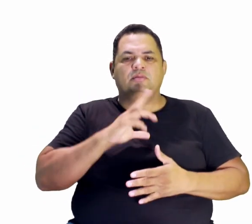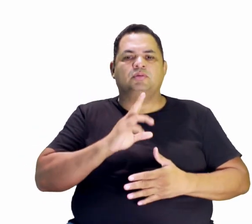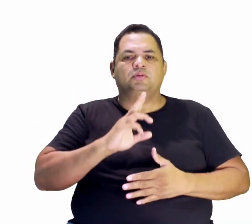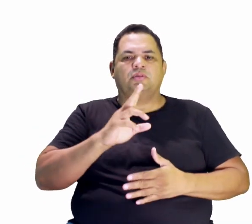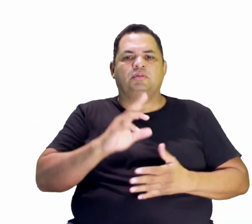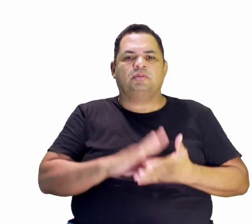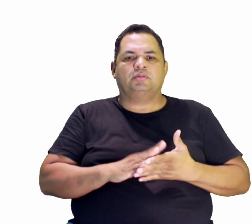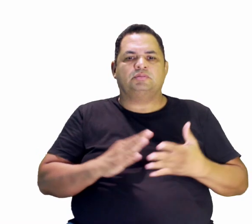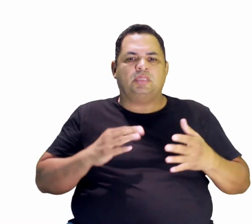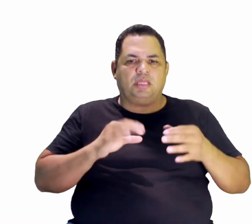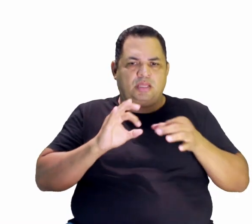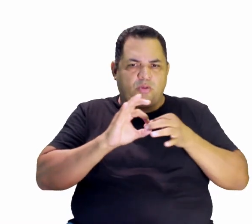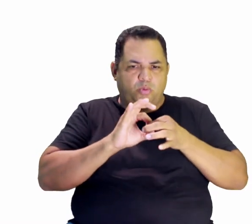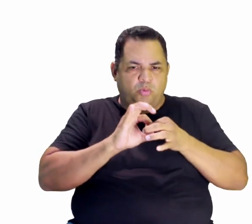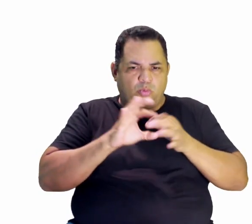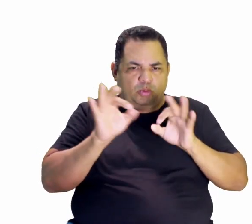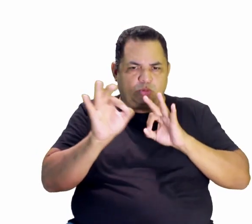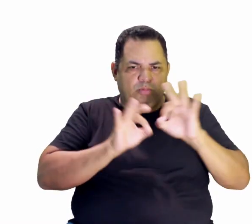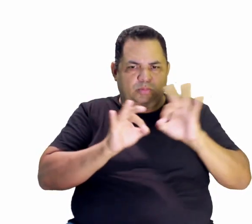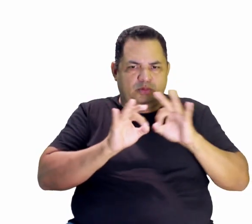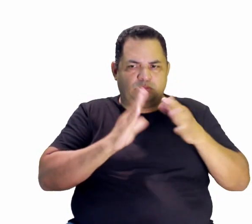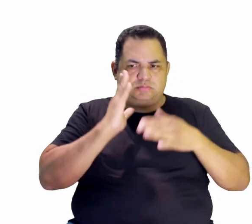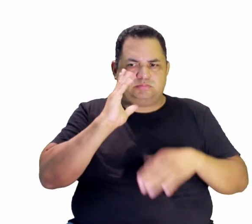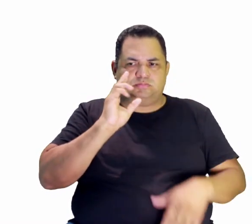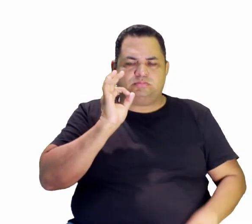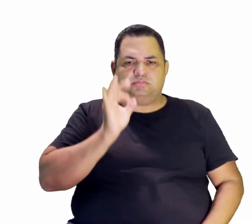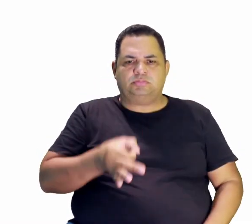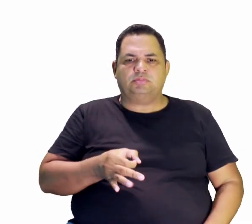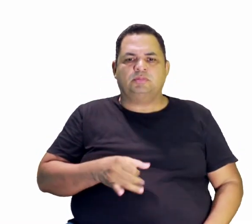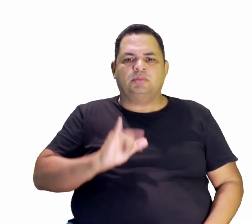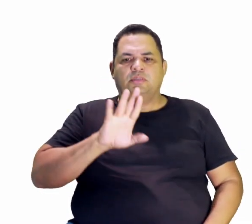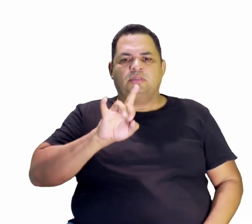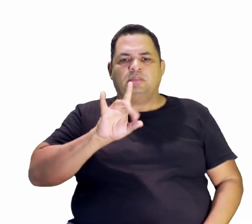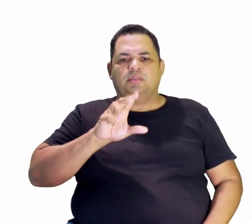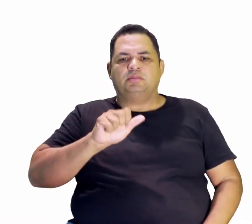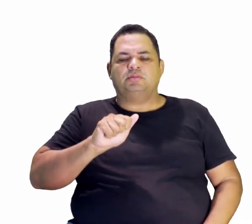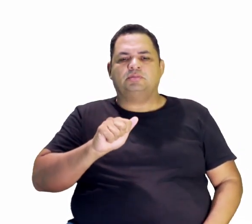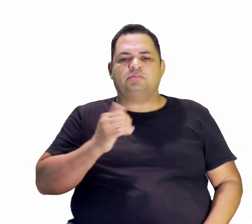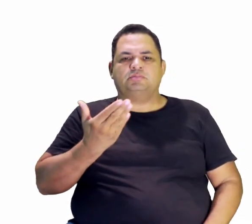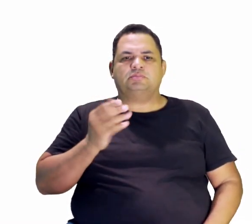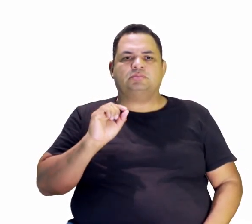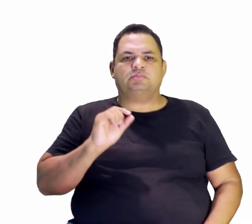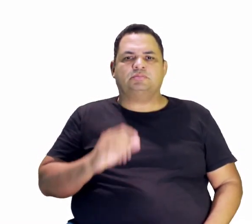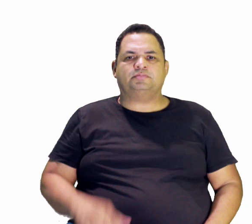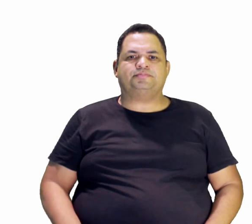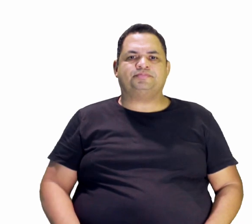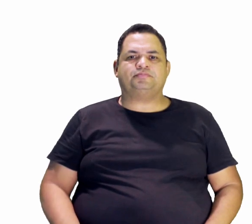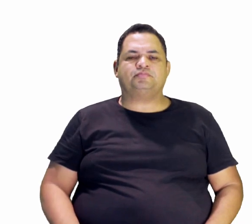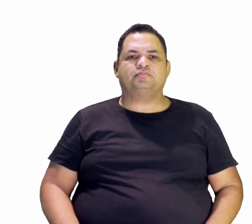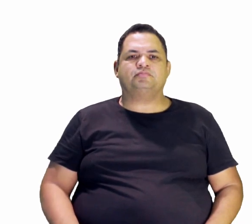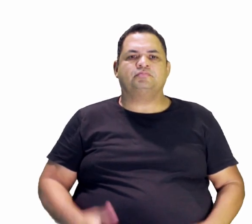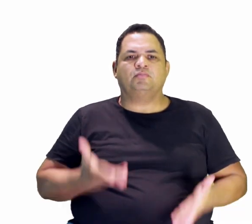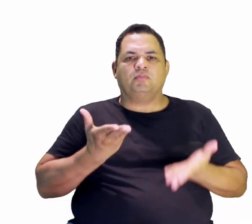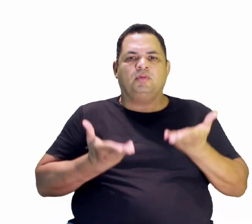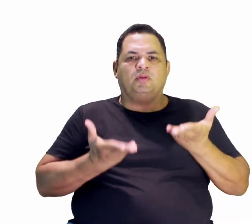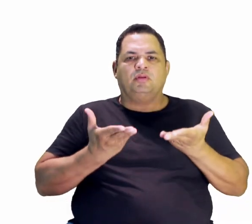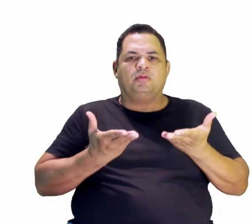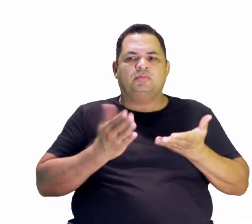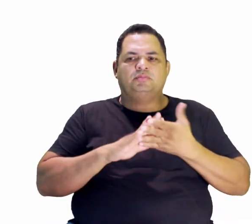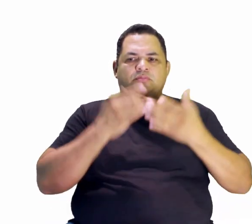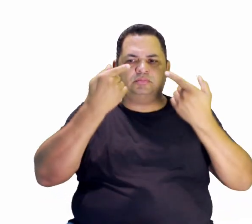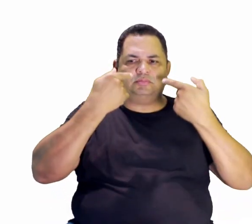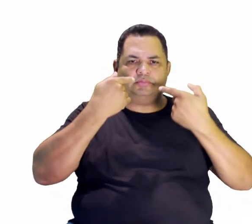movimento, até encaixar direitinho, né? Então, o que a inércia tem a ver com isso? Que eu acabei de responder, que é o equilíbrio de um